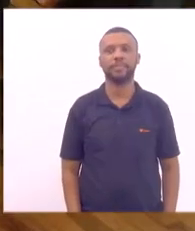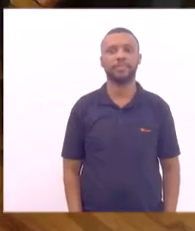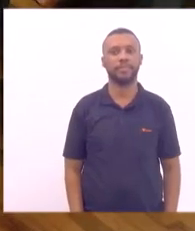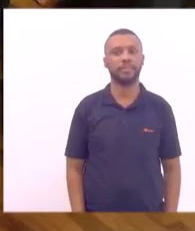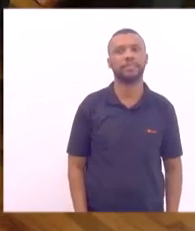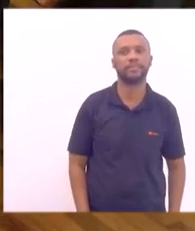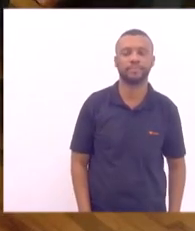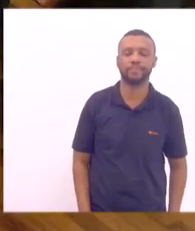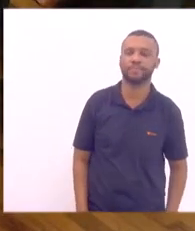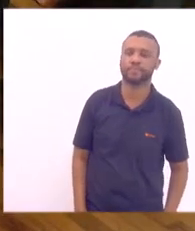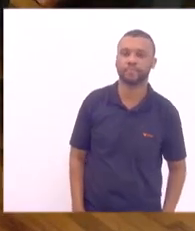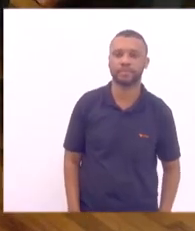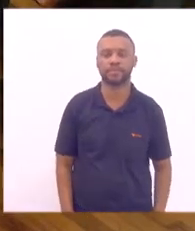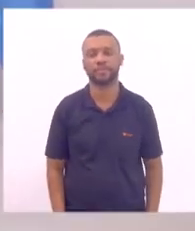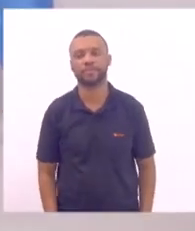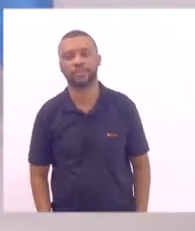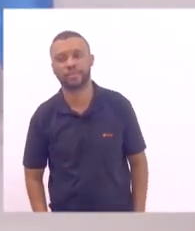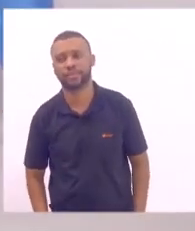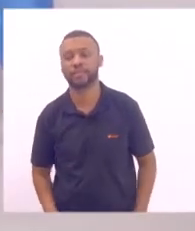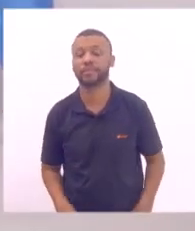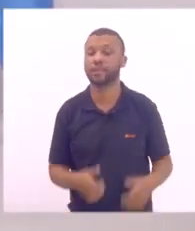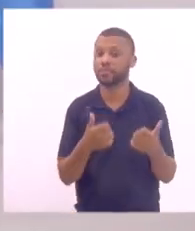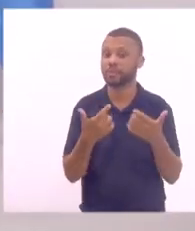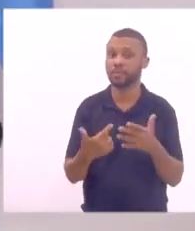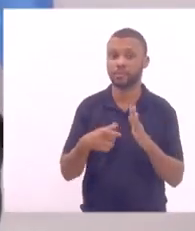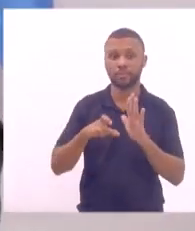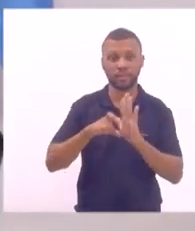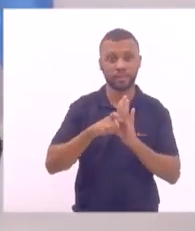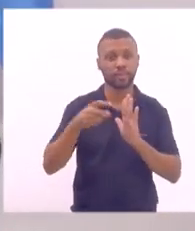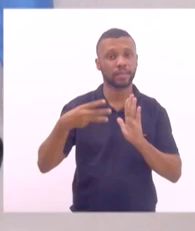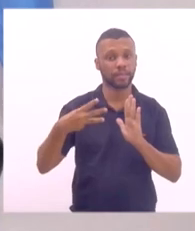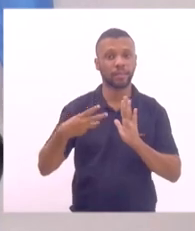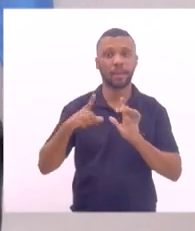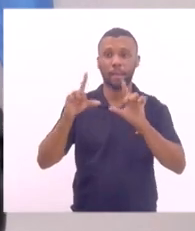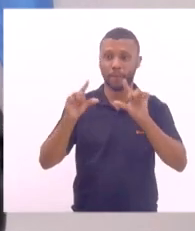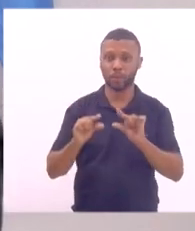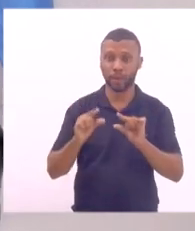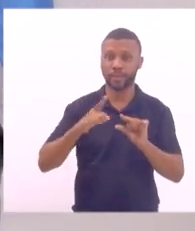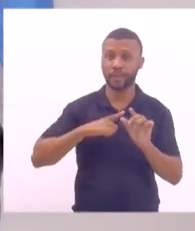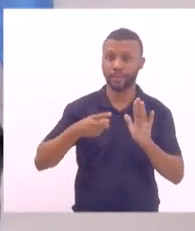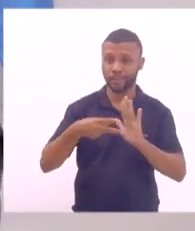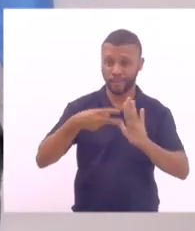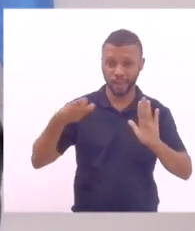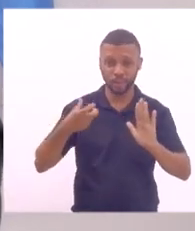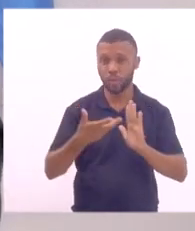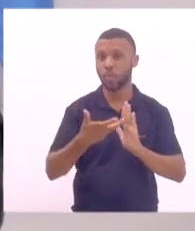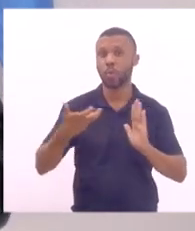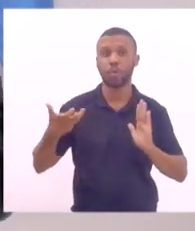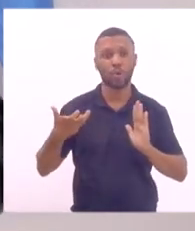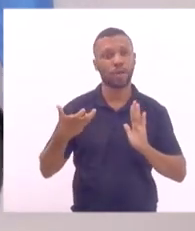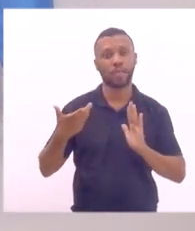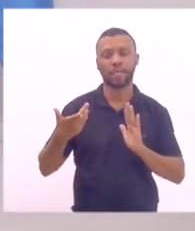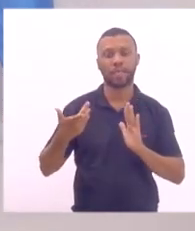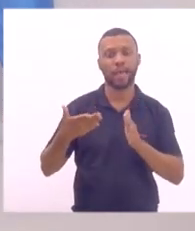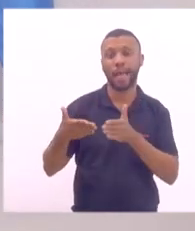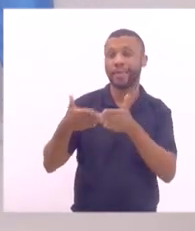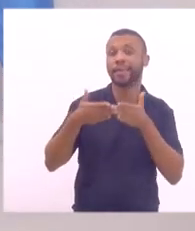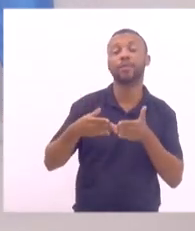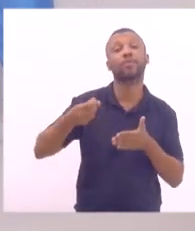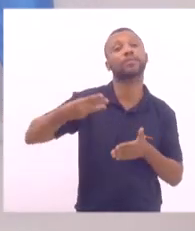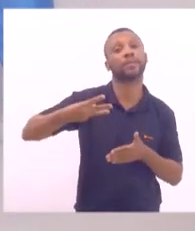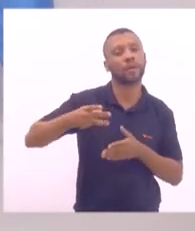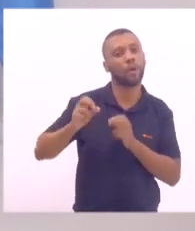Então, olha só, está dizendo que o parágrafo terceiro é menor. A gente faz, mantém o veto, destaca tudo, exceto o terceiro. Ok, aí estamos de acordo.